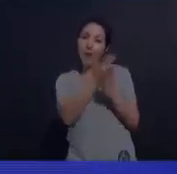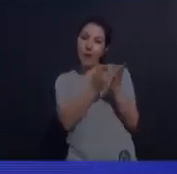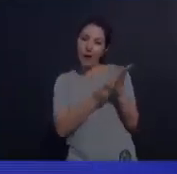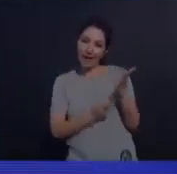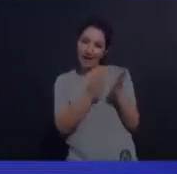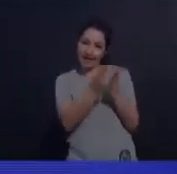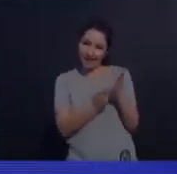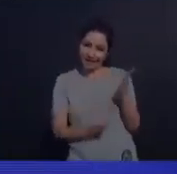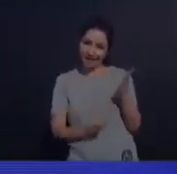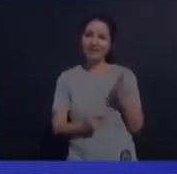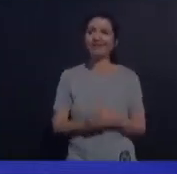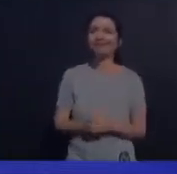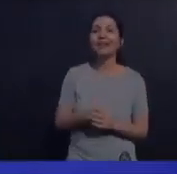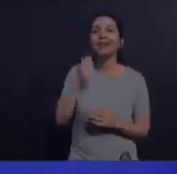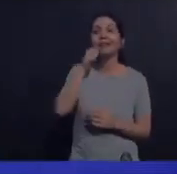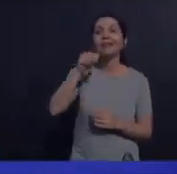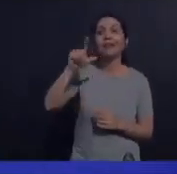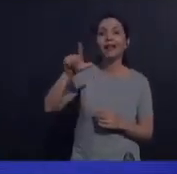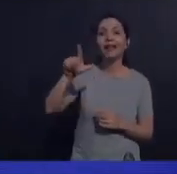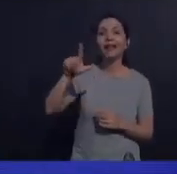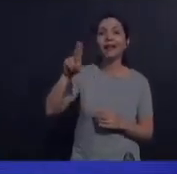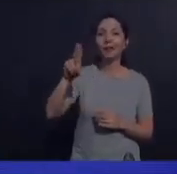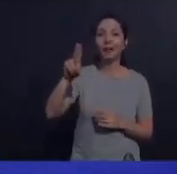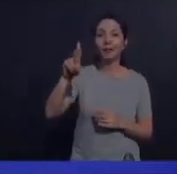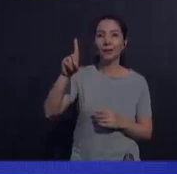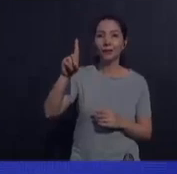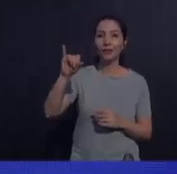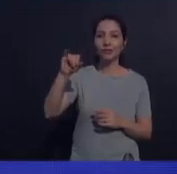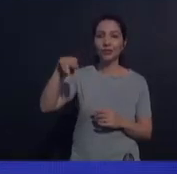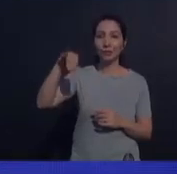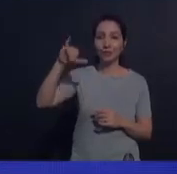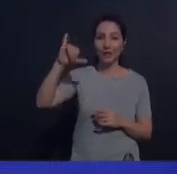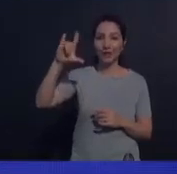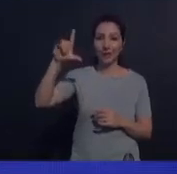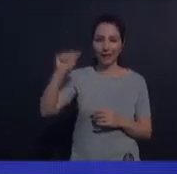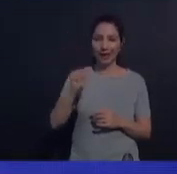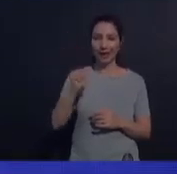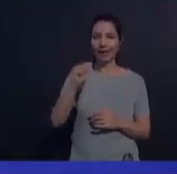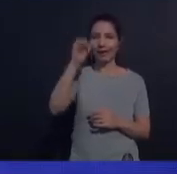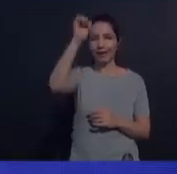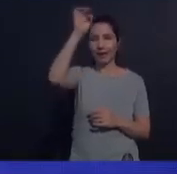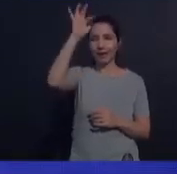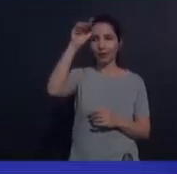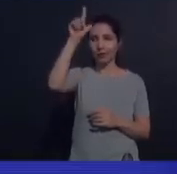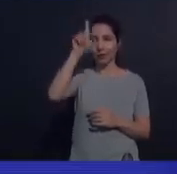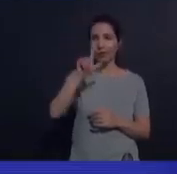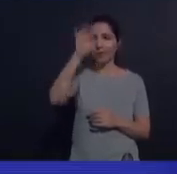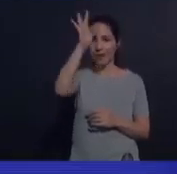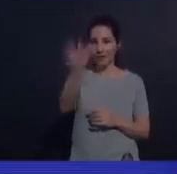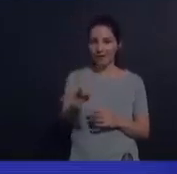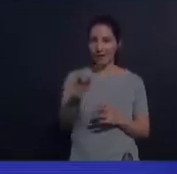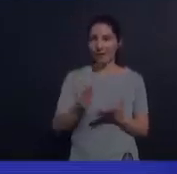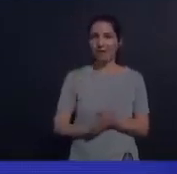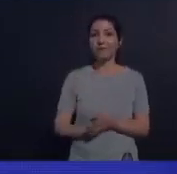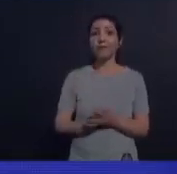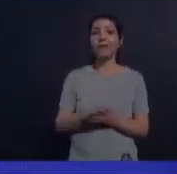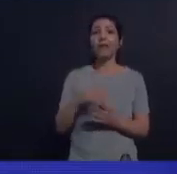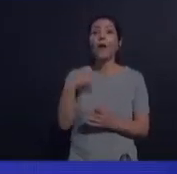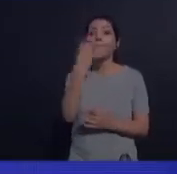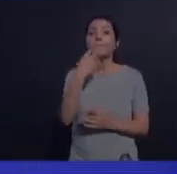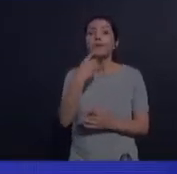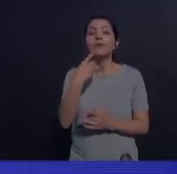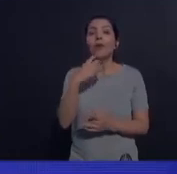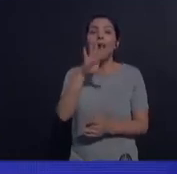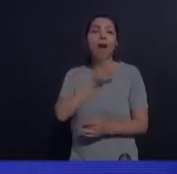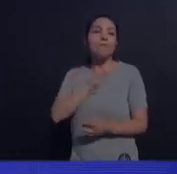incrível que tanto nos inspira que diz o seguinte o nome da música é o verdadeiro amor